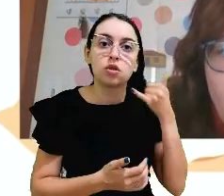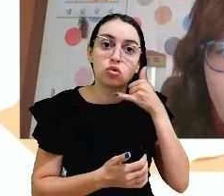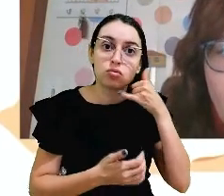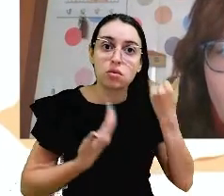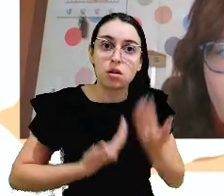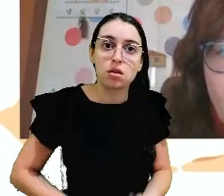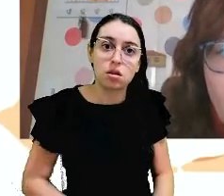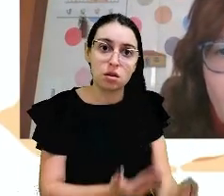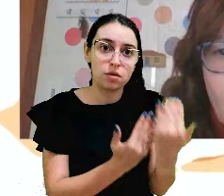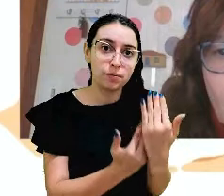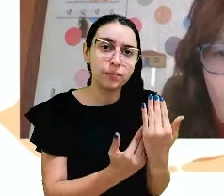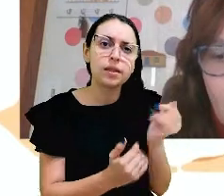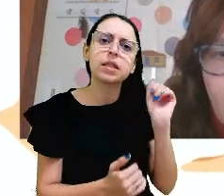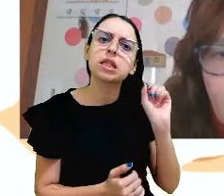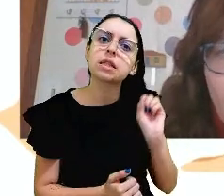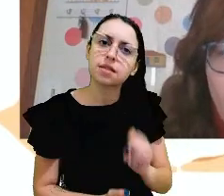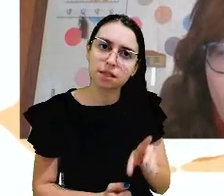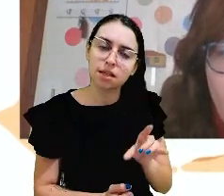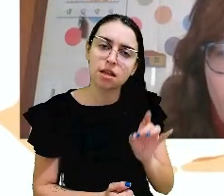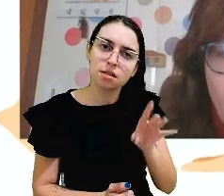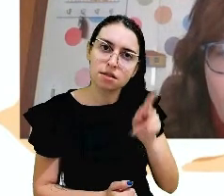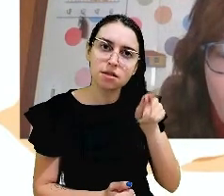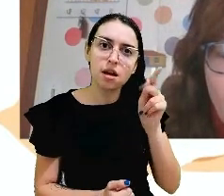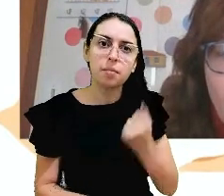dos partos, né?